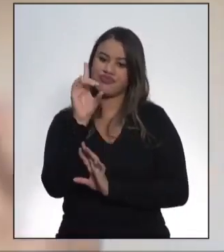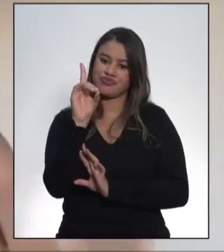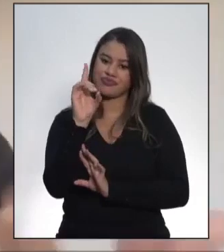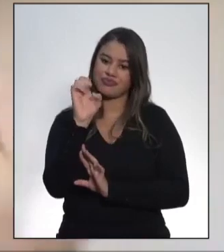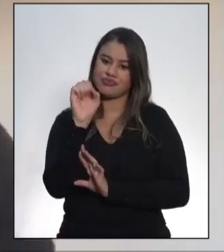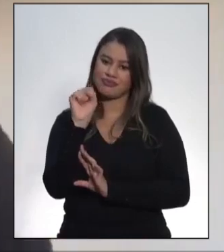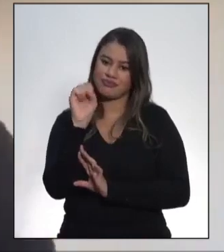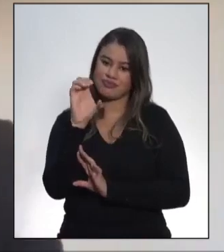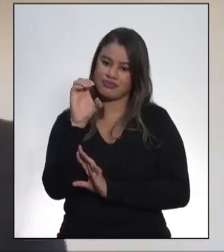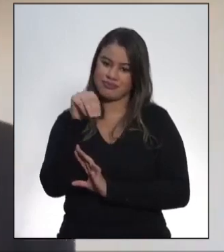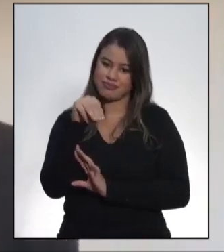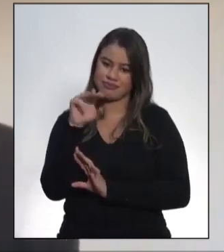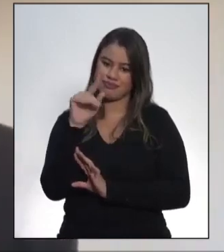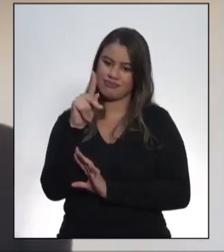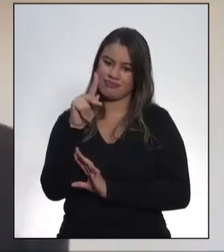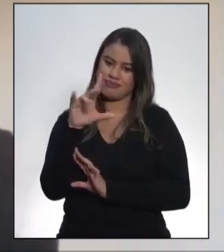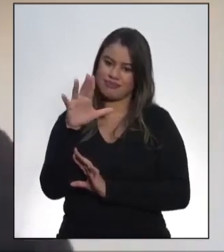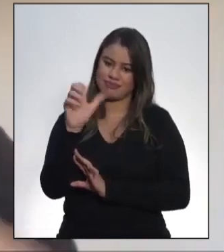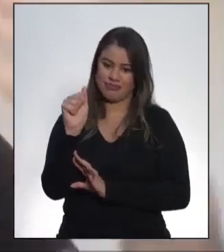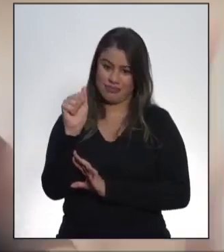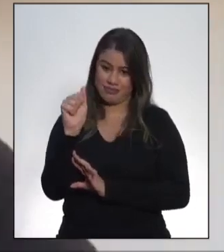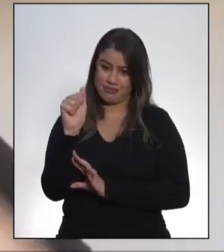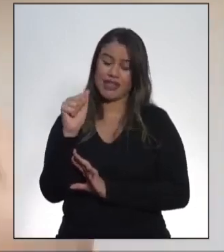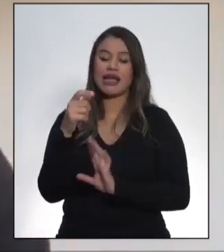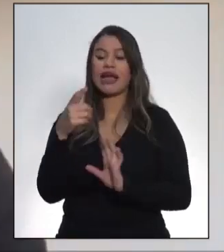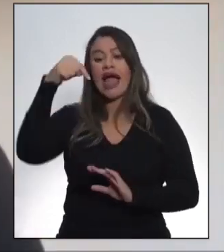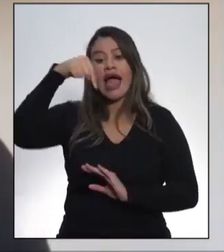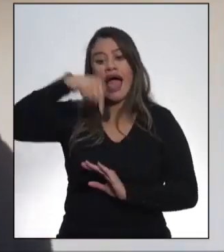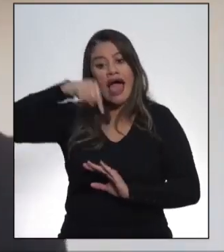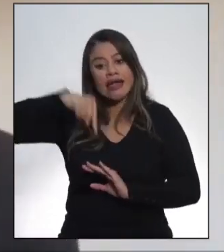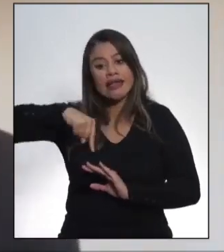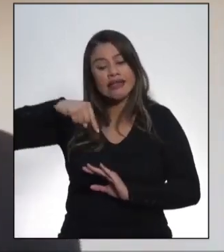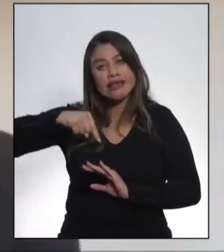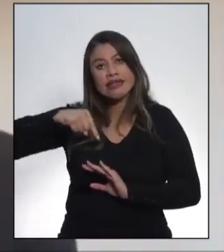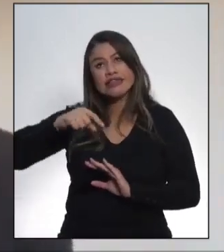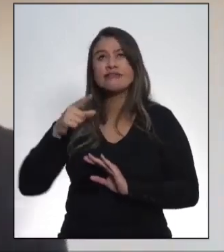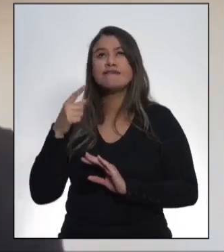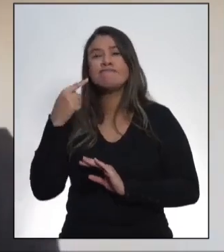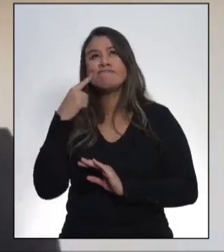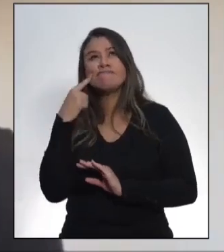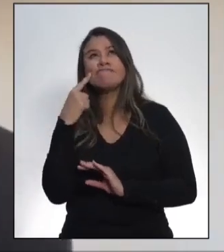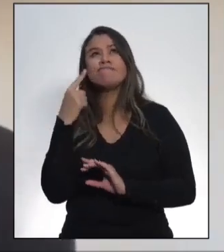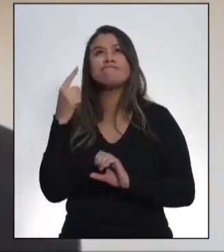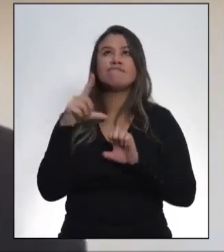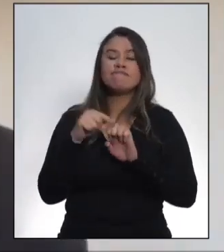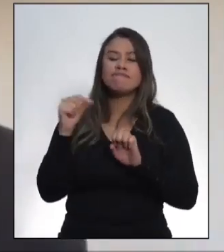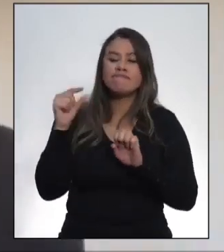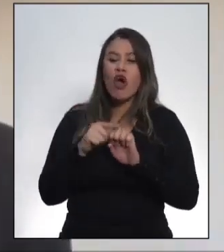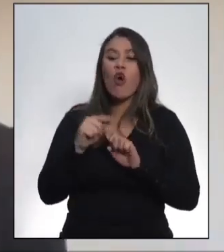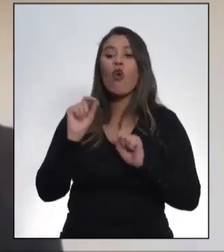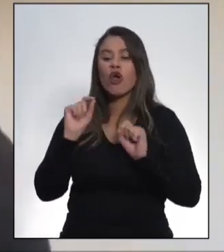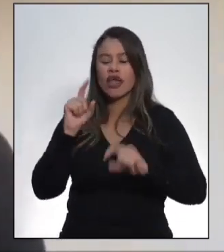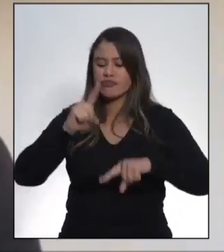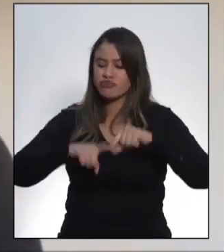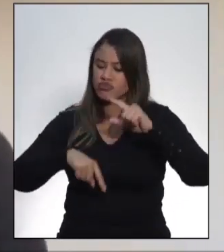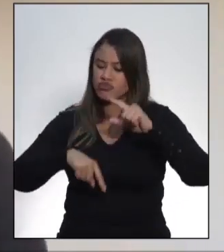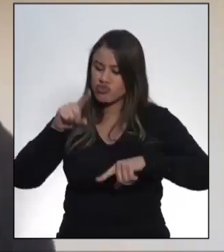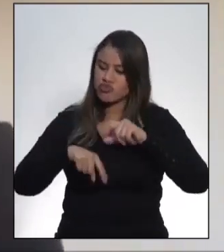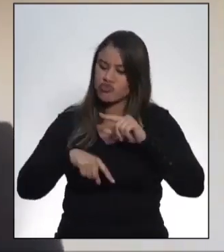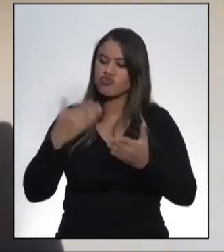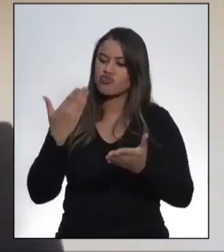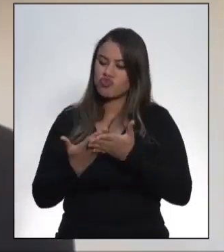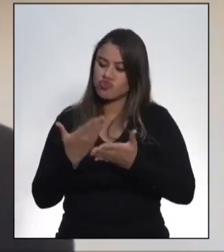Qual é a ideia que nós temos aqui quando nós empreendemos em relação ao Descomplica? Que fosse um produto educacional, que tivesse um